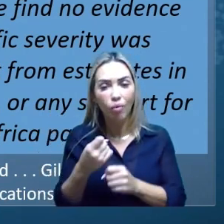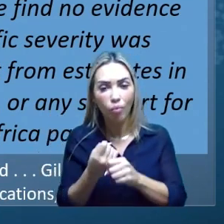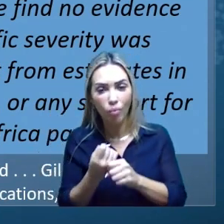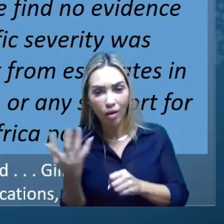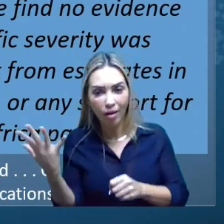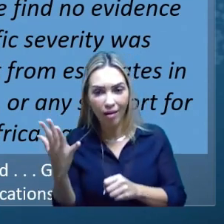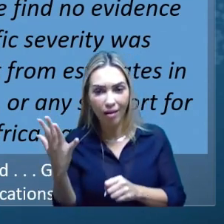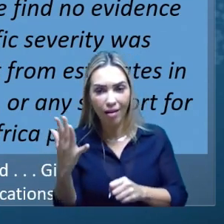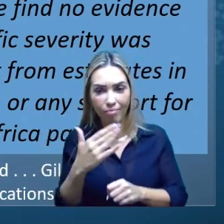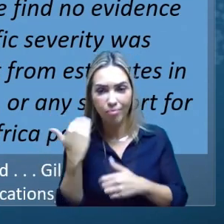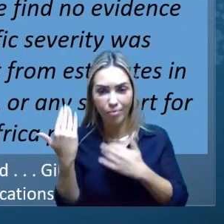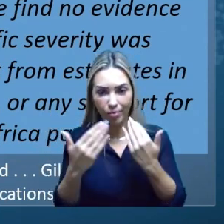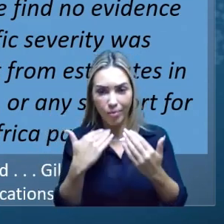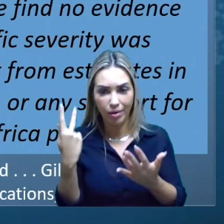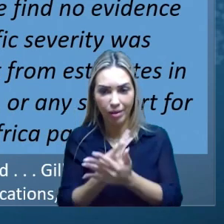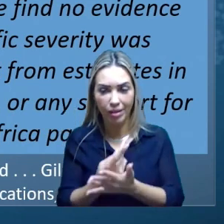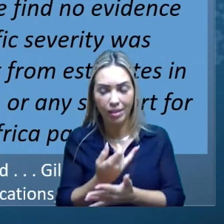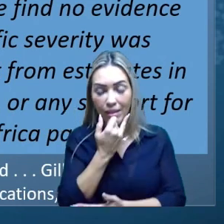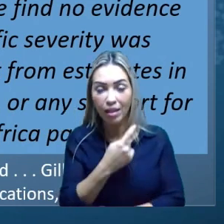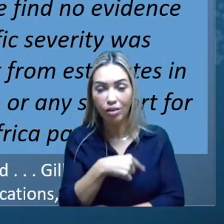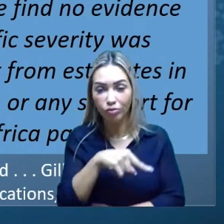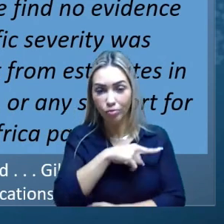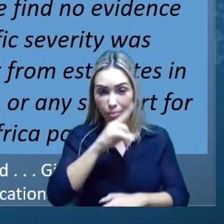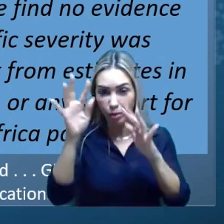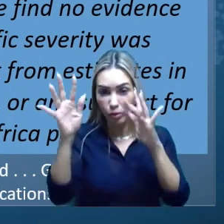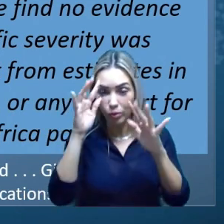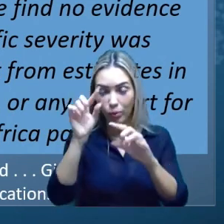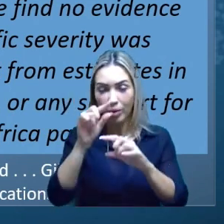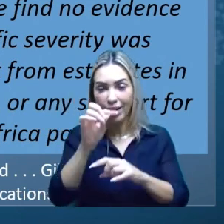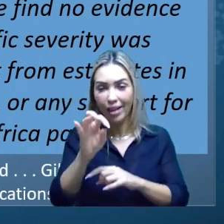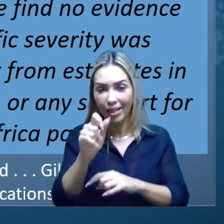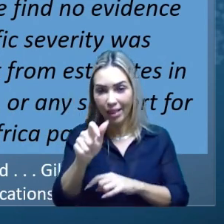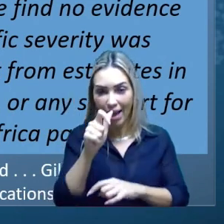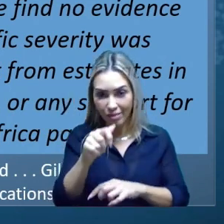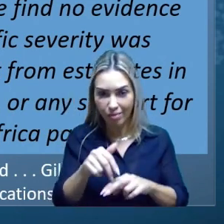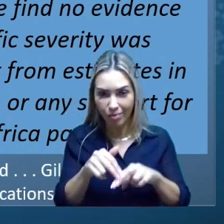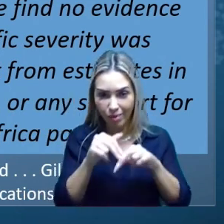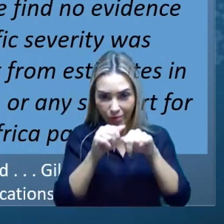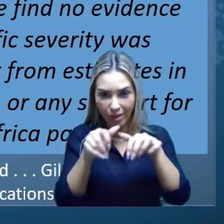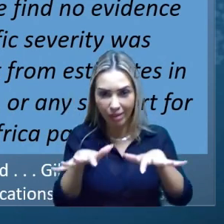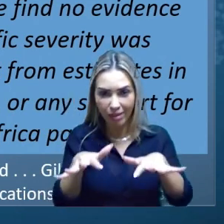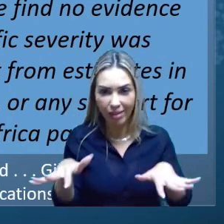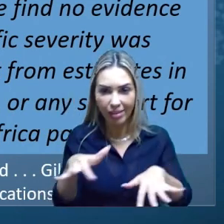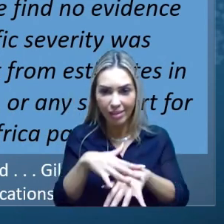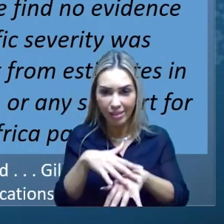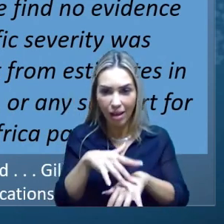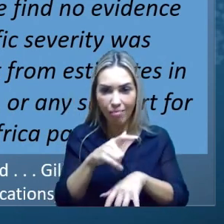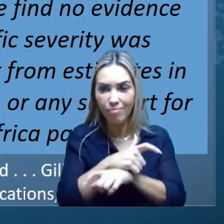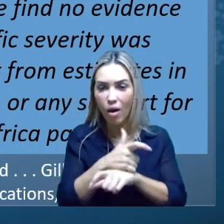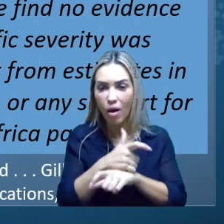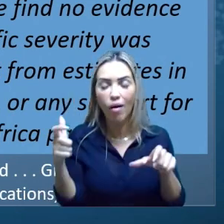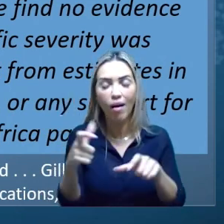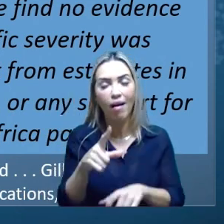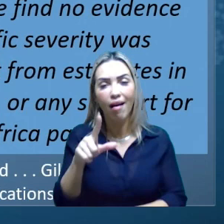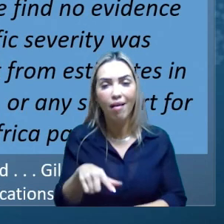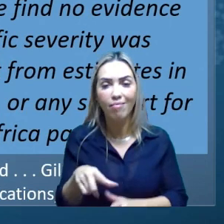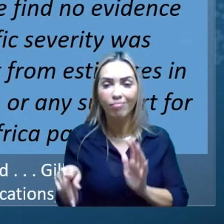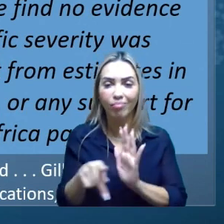gente achou que essa taxa de mortalidade por infecção, a maior parte era